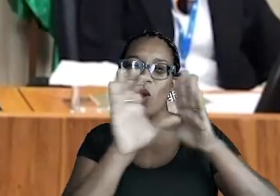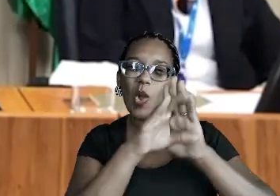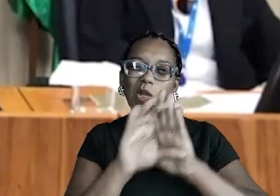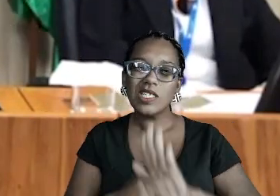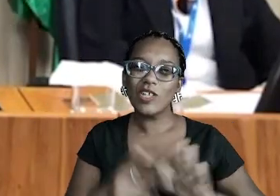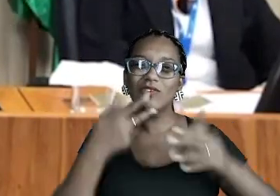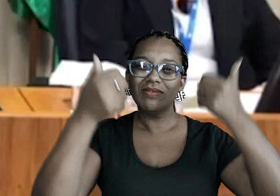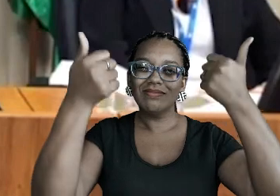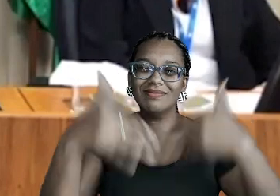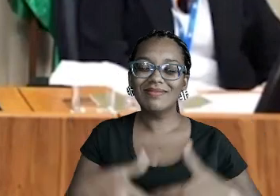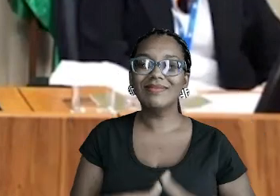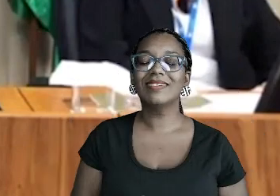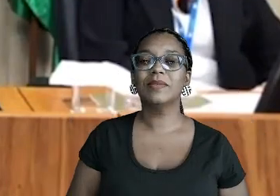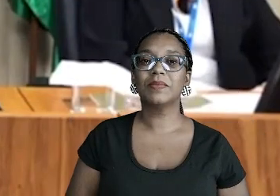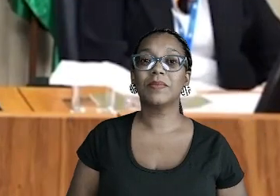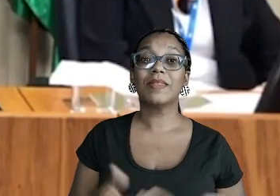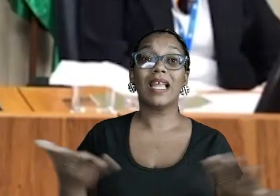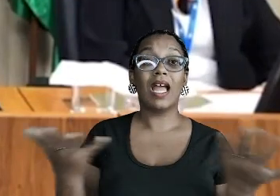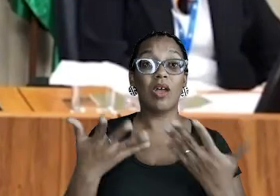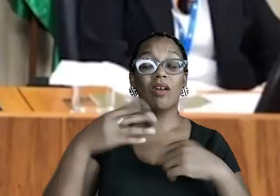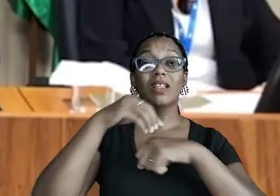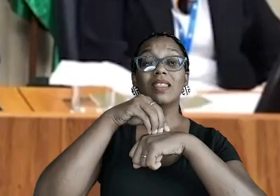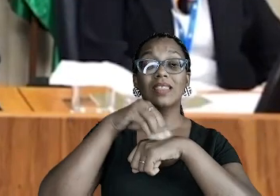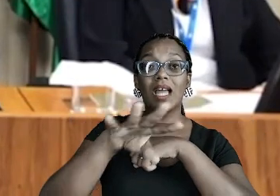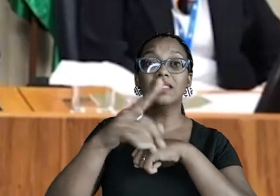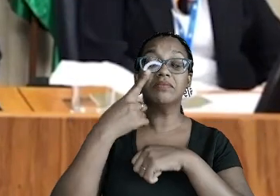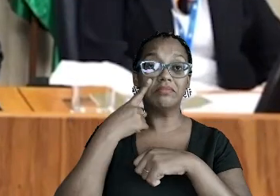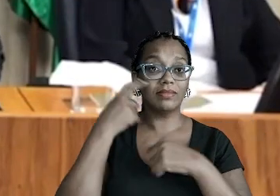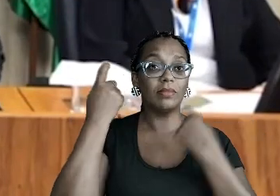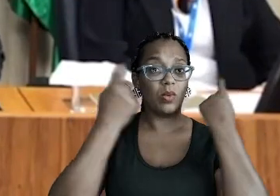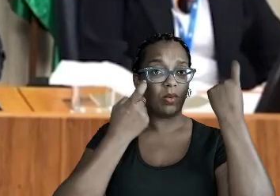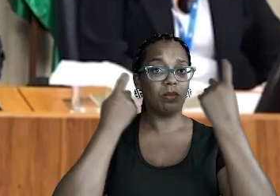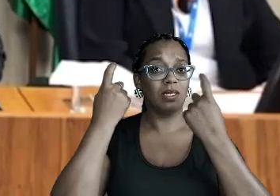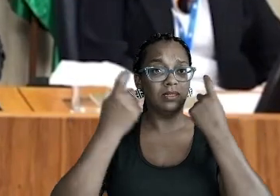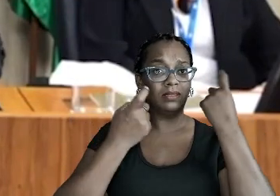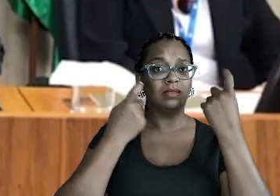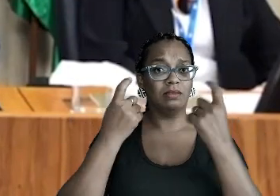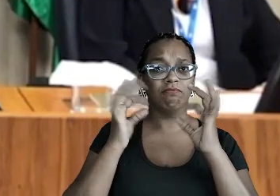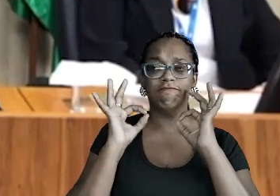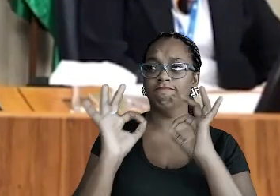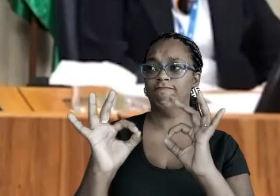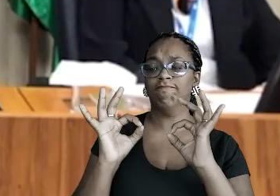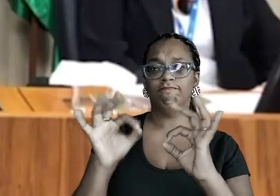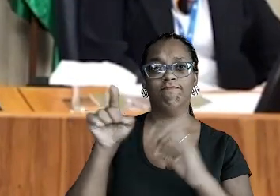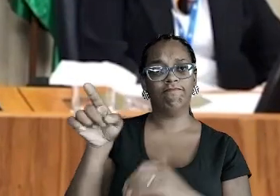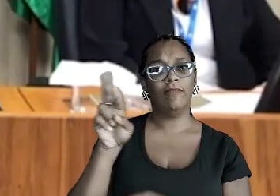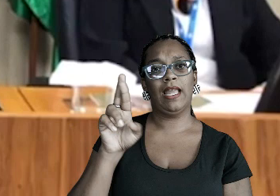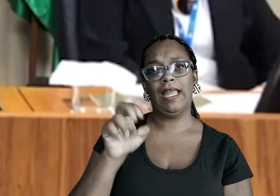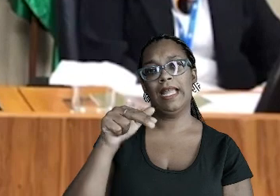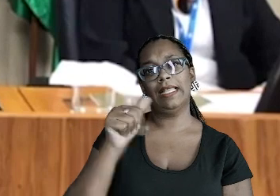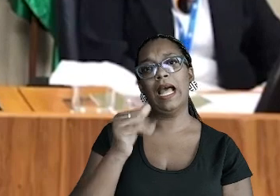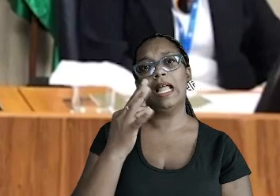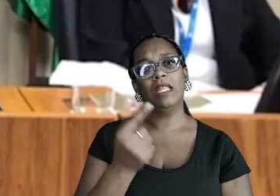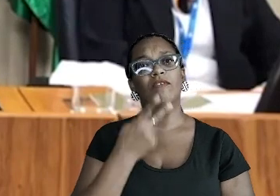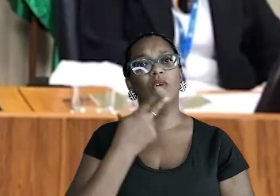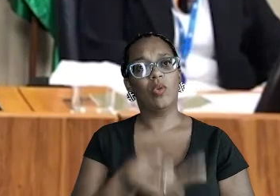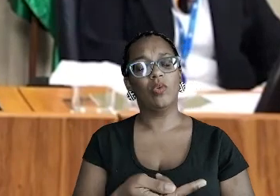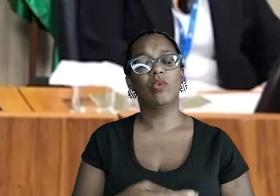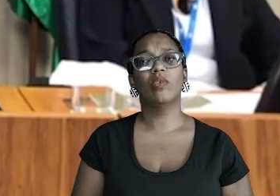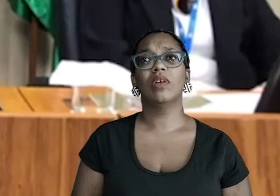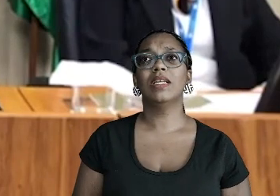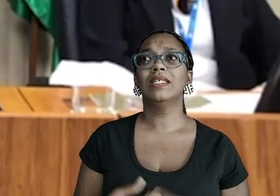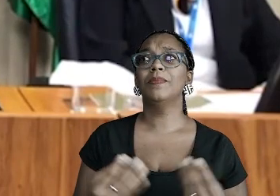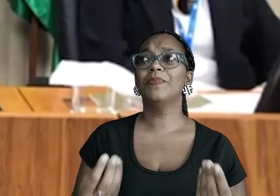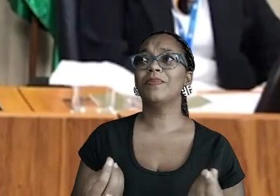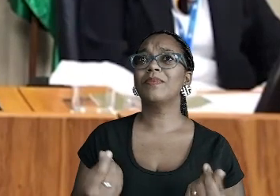então e traz Veja a preocupação muito bem colocada pela Renata que assim